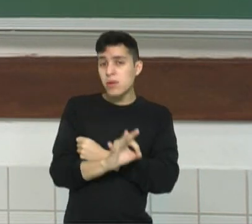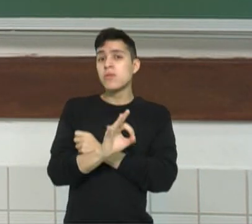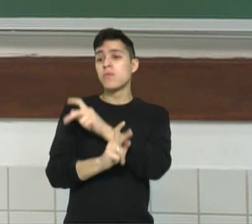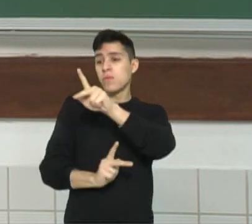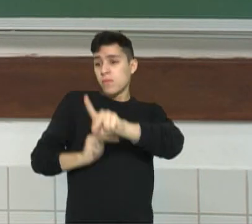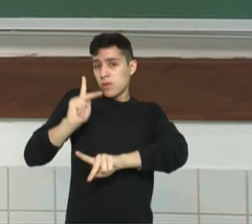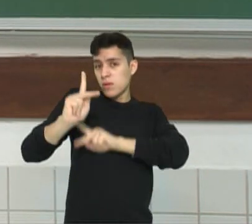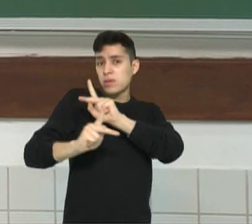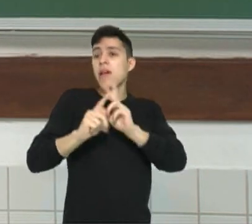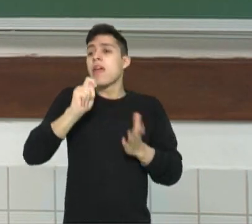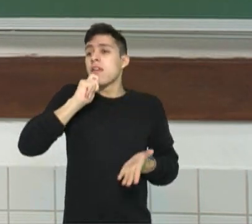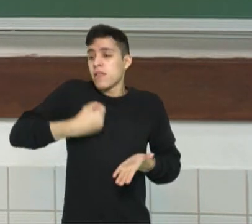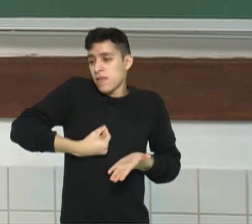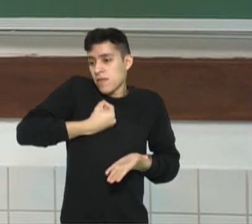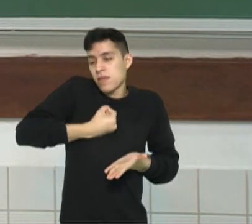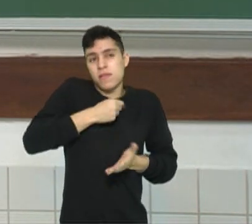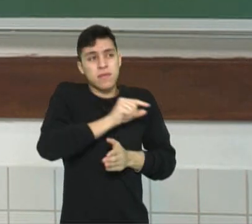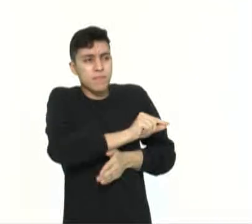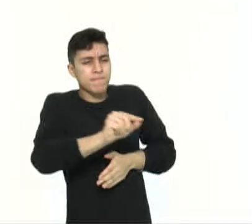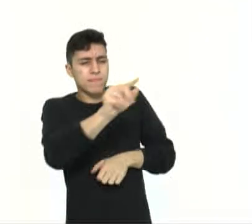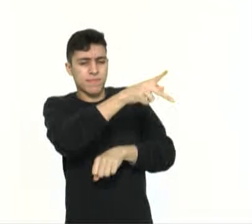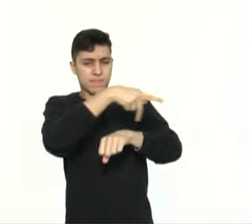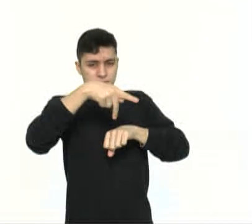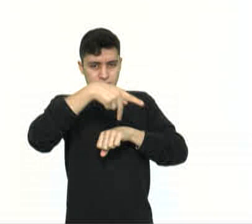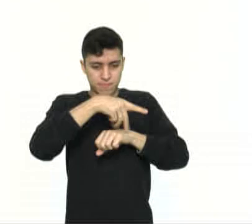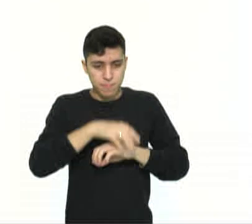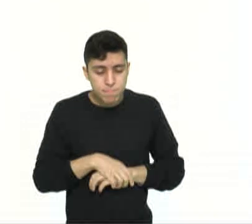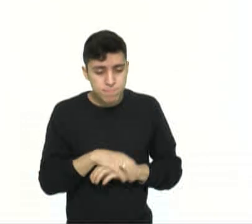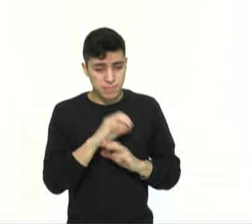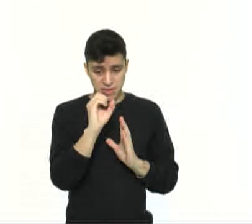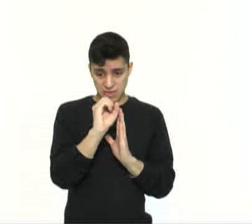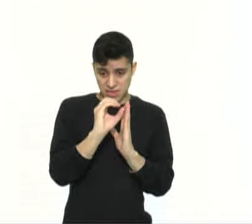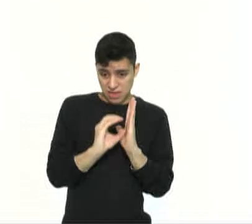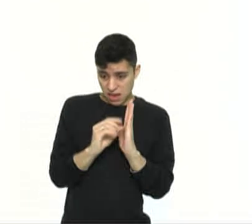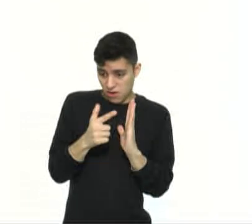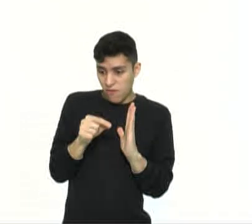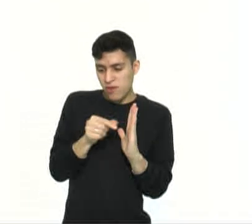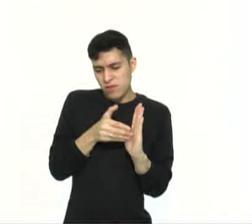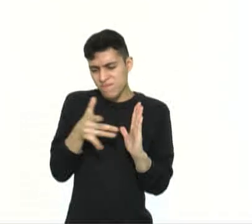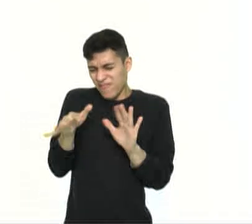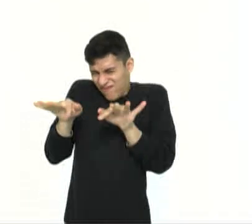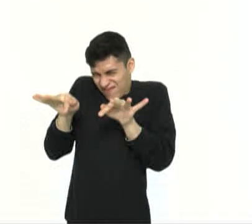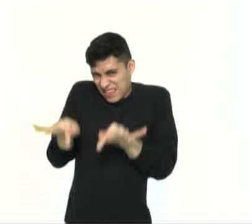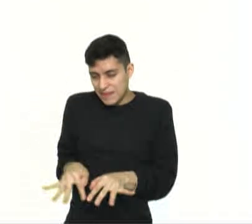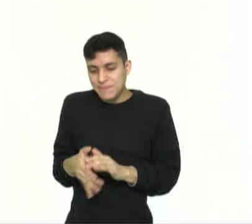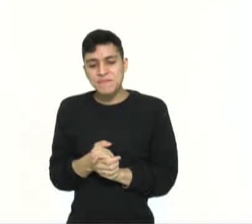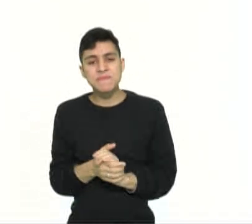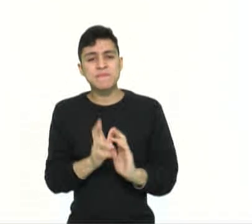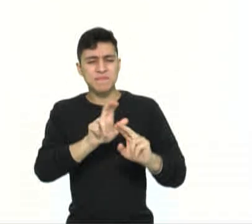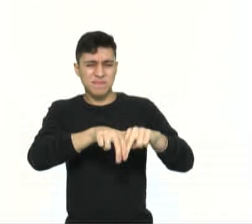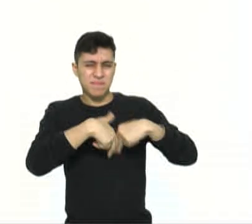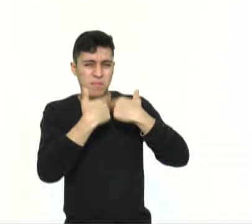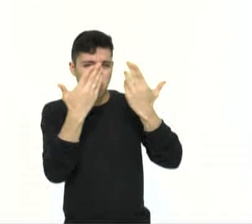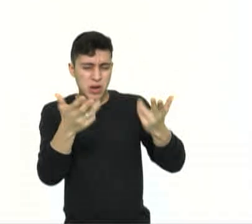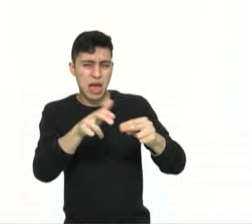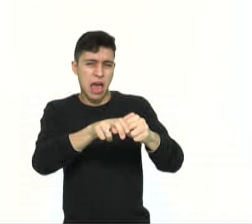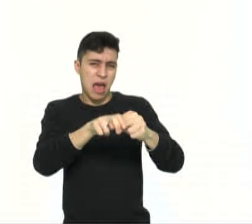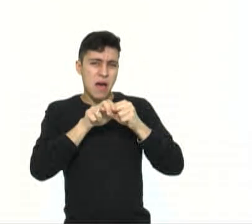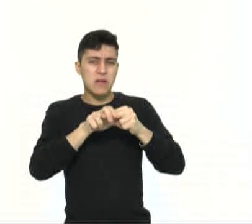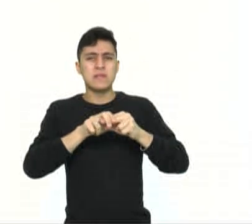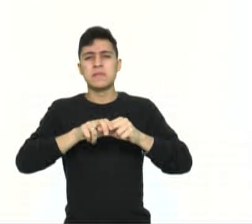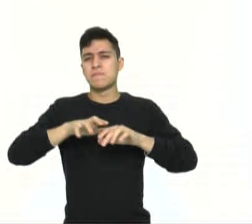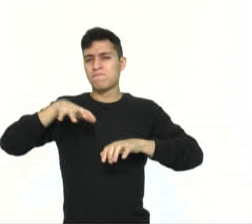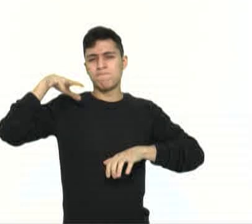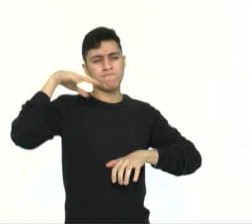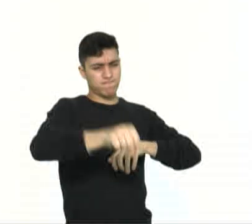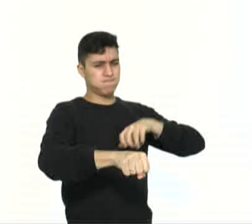população existente nesses países. No final do século XX, né, em meio a todas a